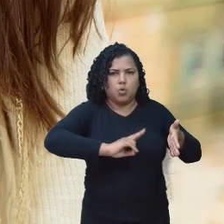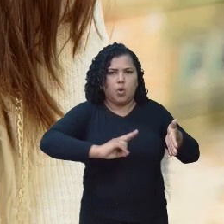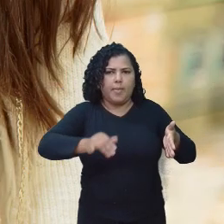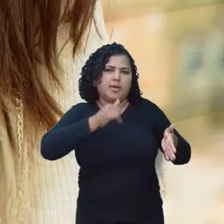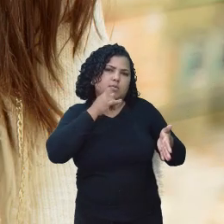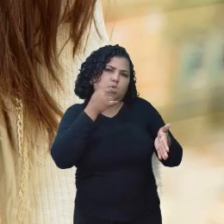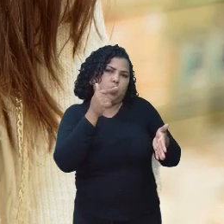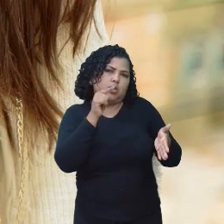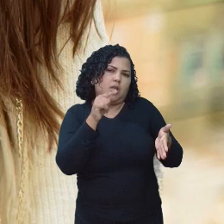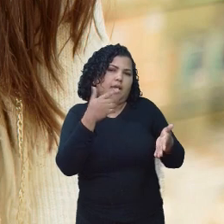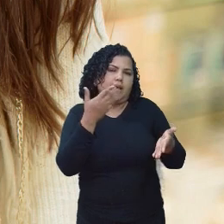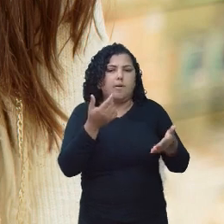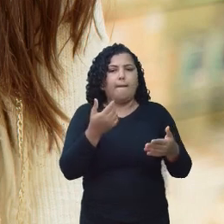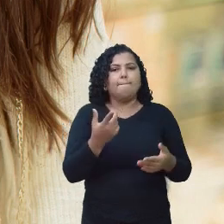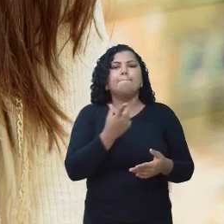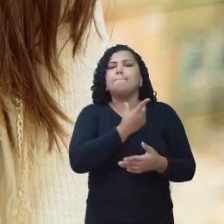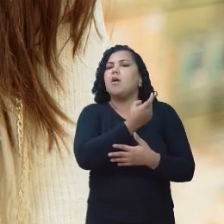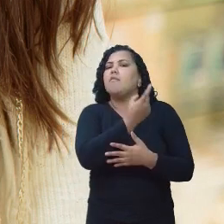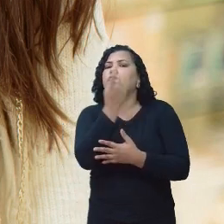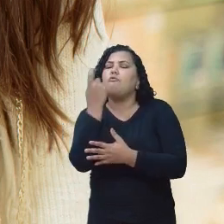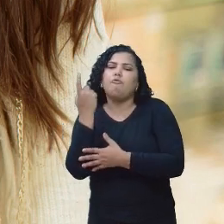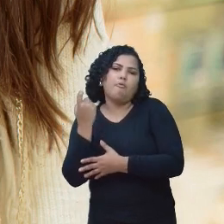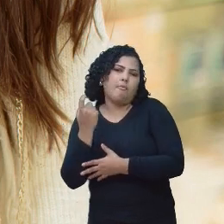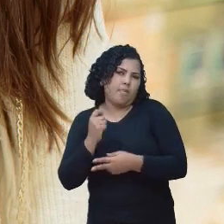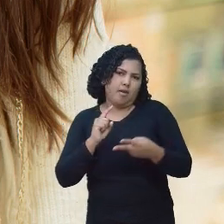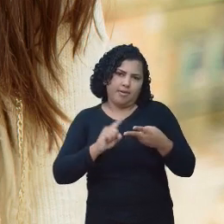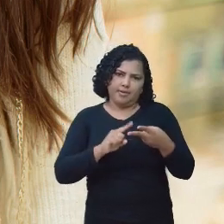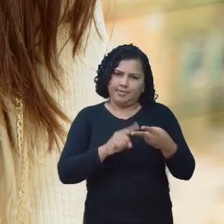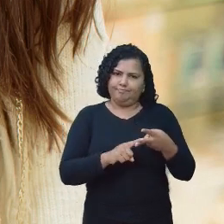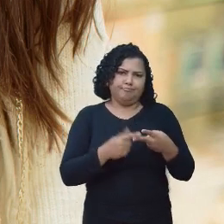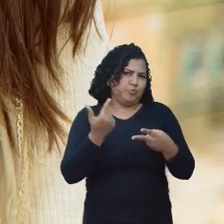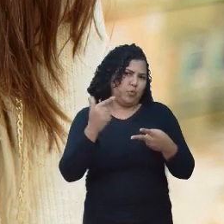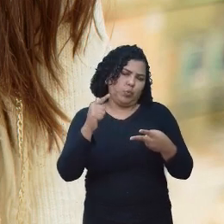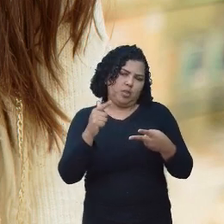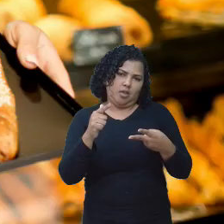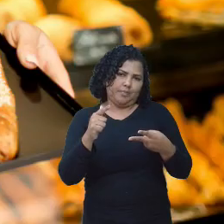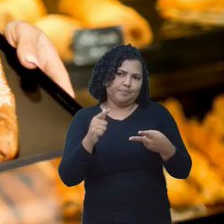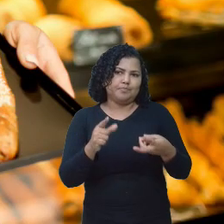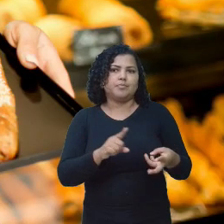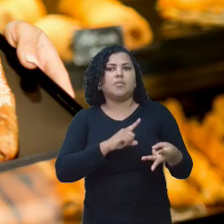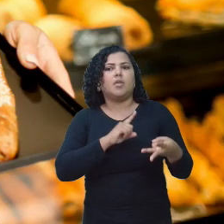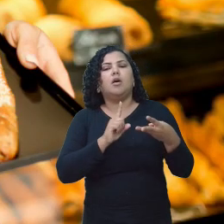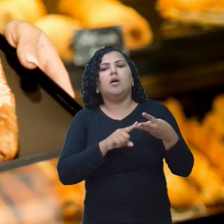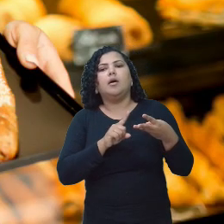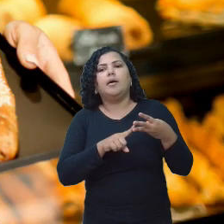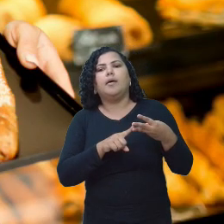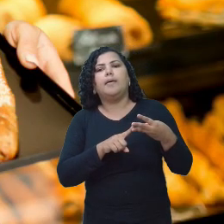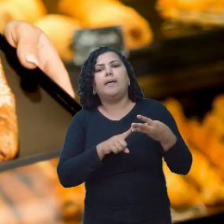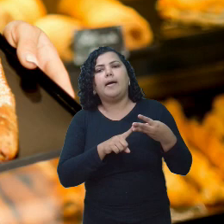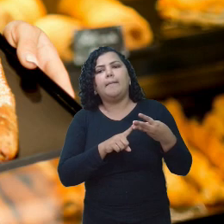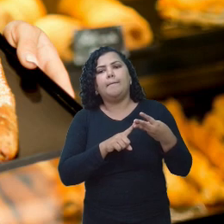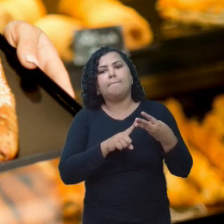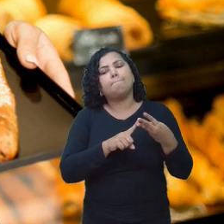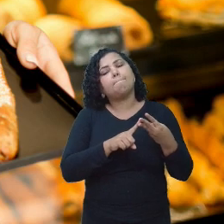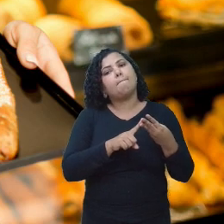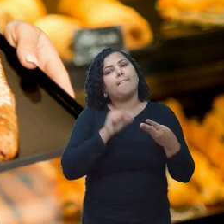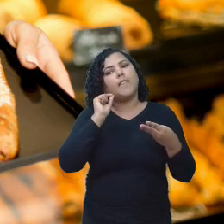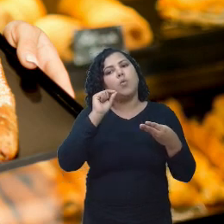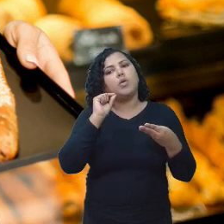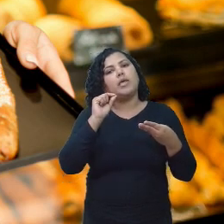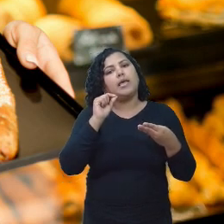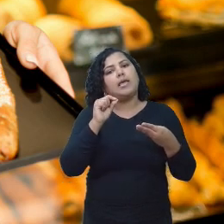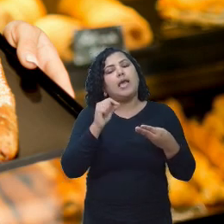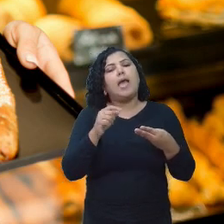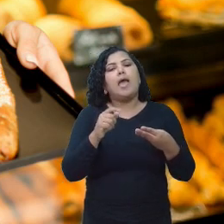também não vai ter plural, como perfumery, perfumaria, né? Bakery, que é a parte